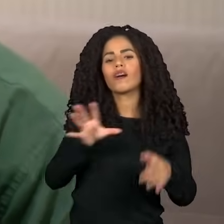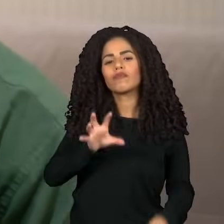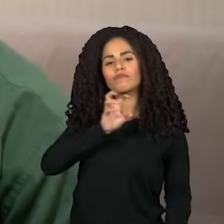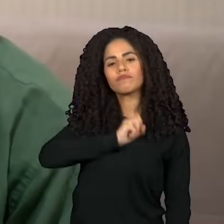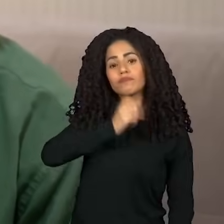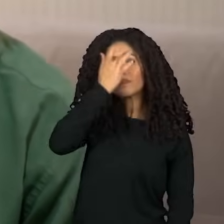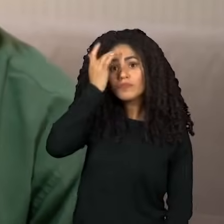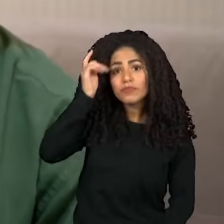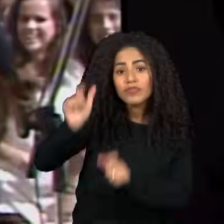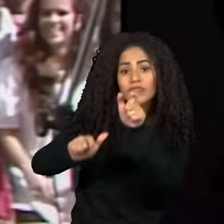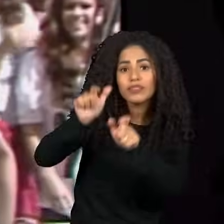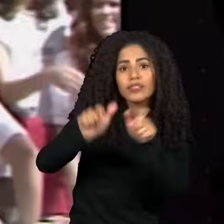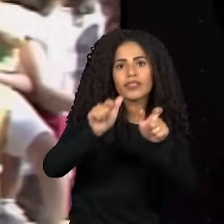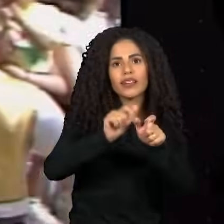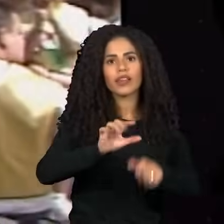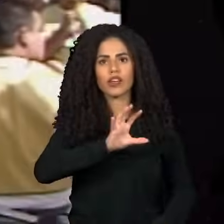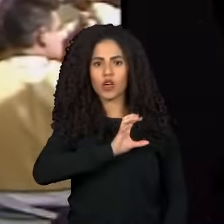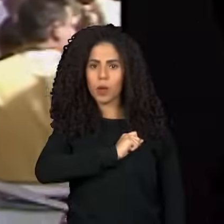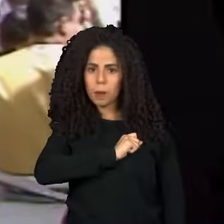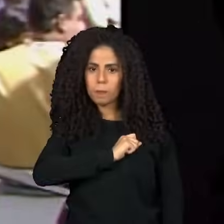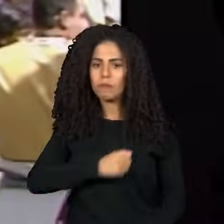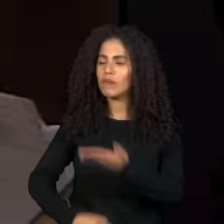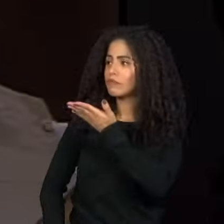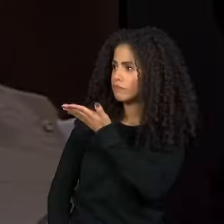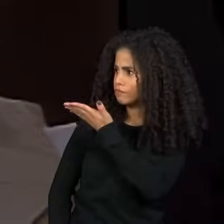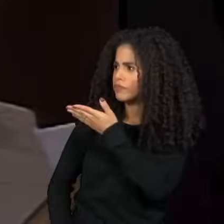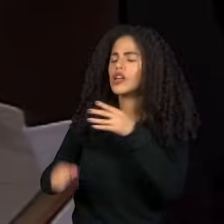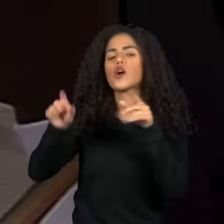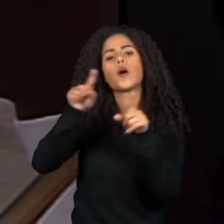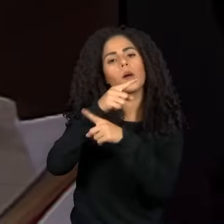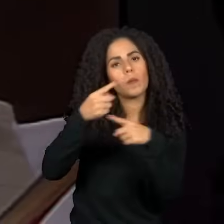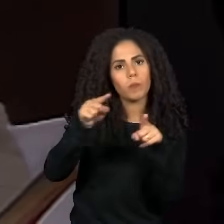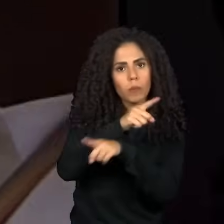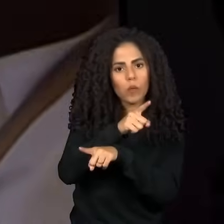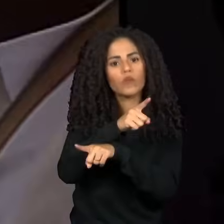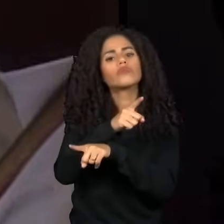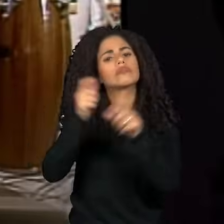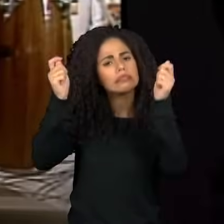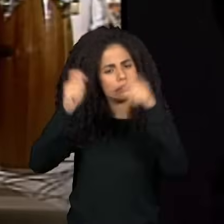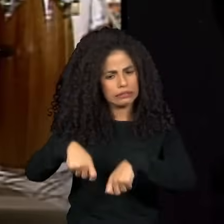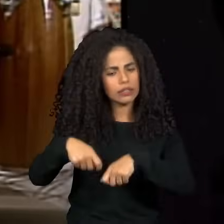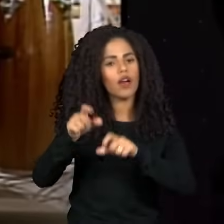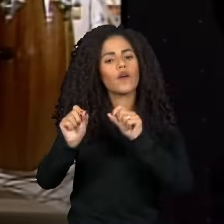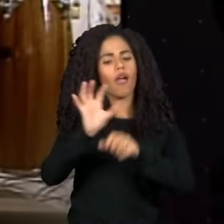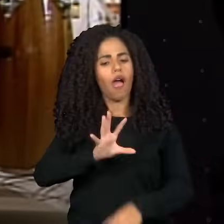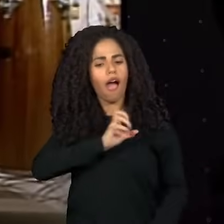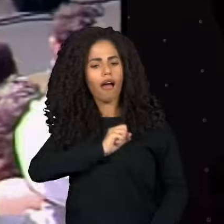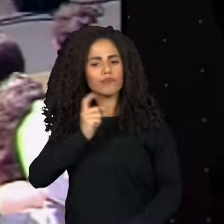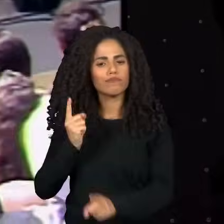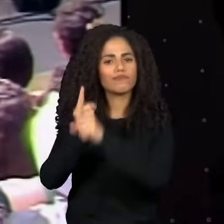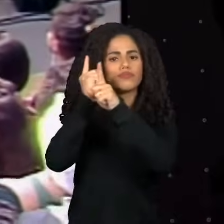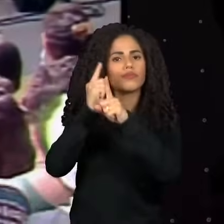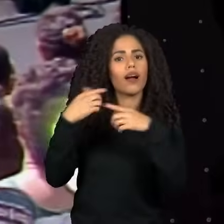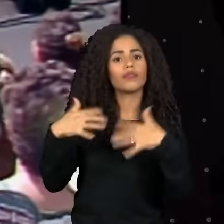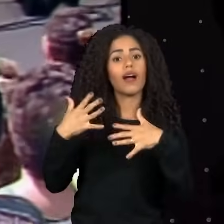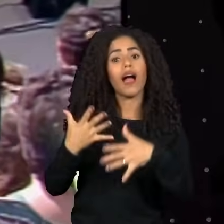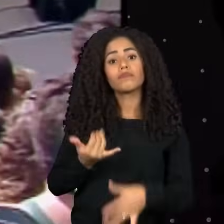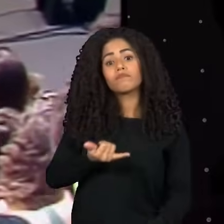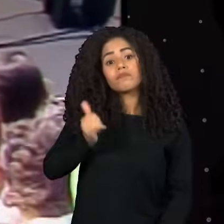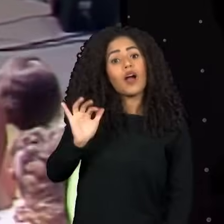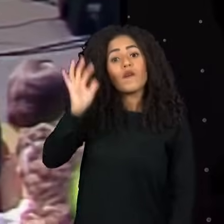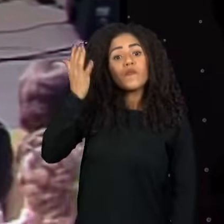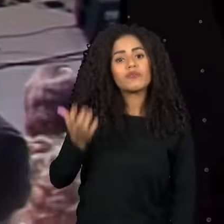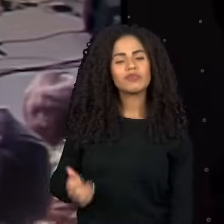pessoas. Essa música é que se chama Amor, do Só Pra Contrariar. É uma música que se permite brincar com o amor, porque é o amor encontrado quase por acaso. Coisa